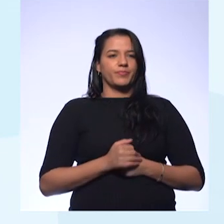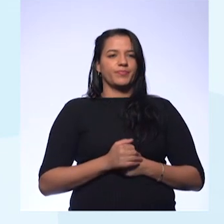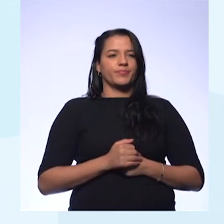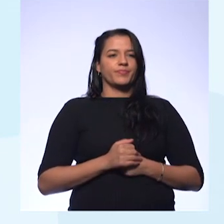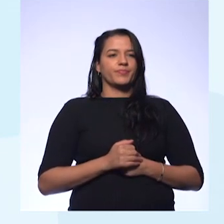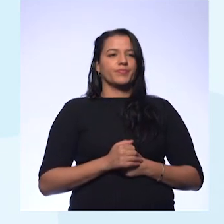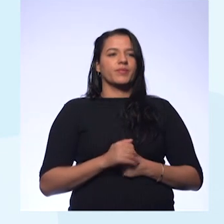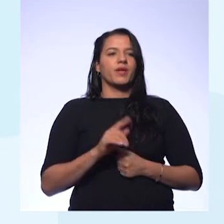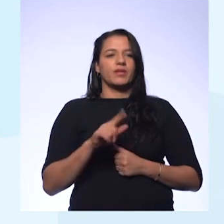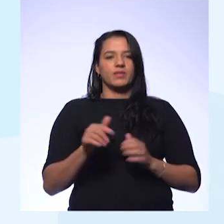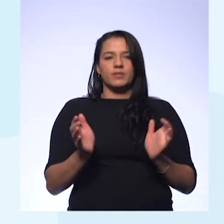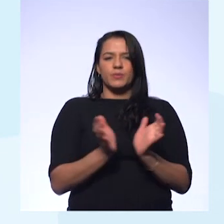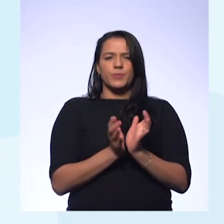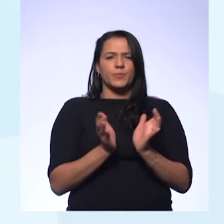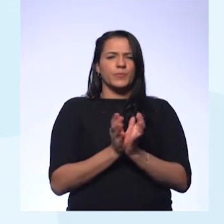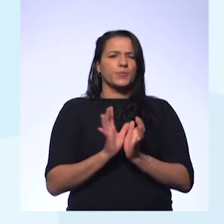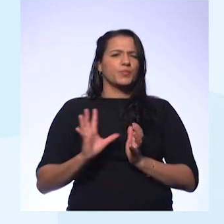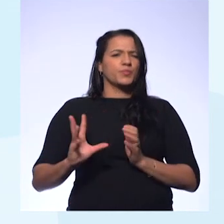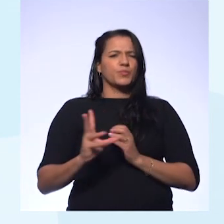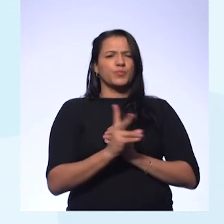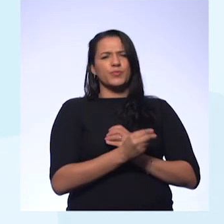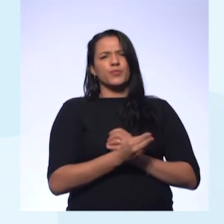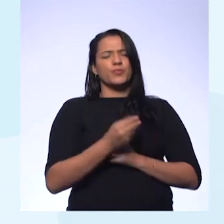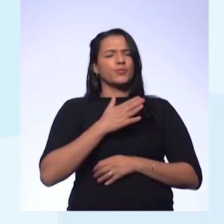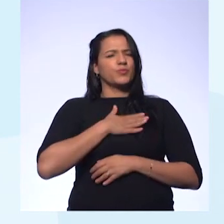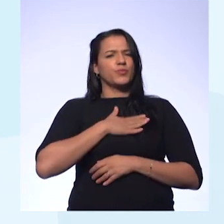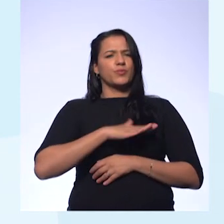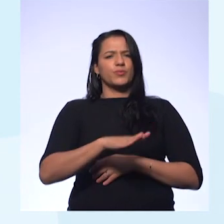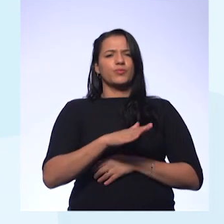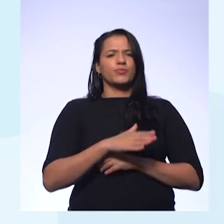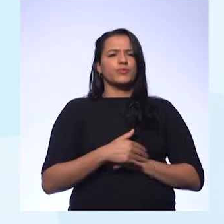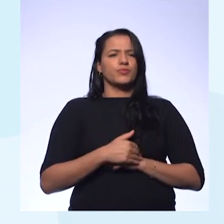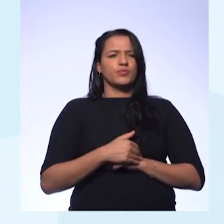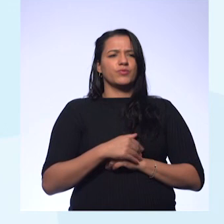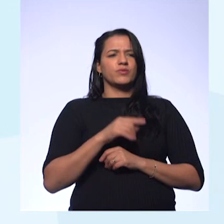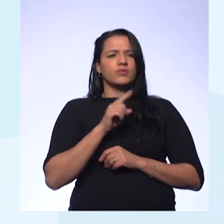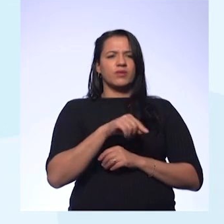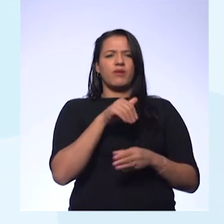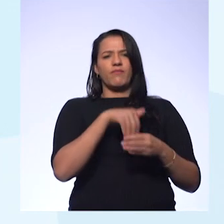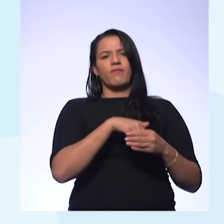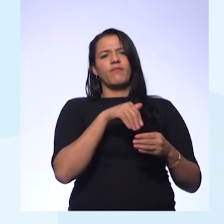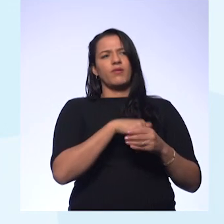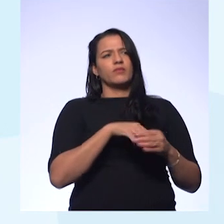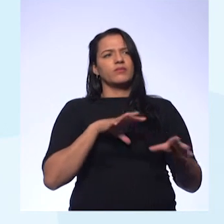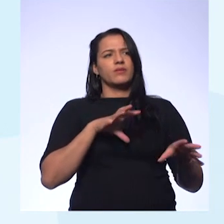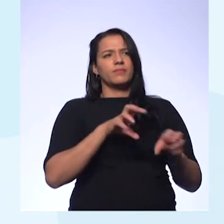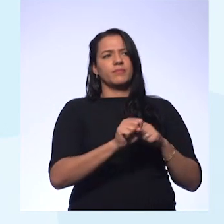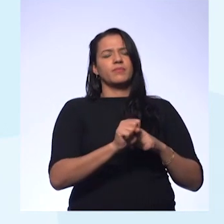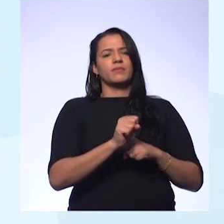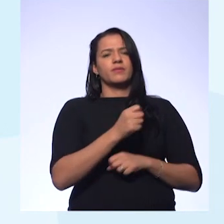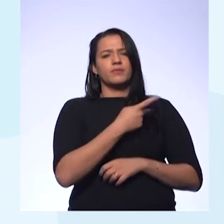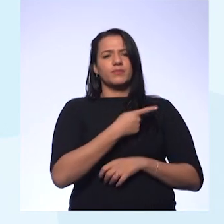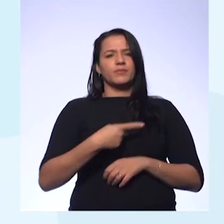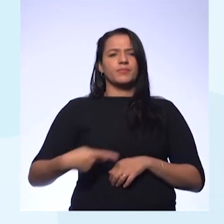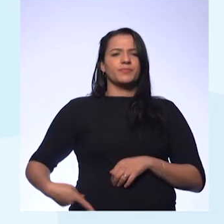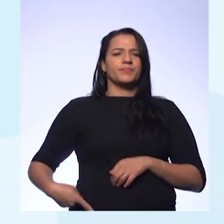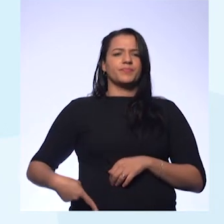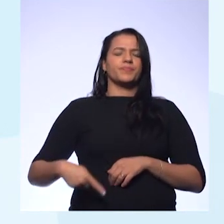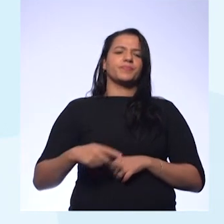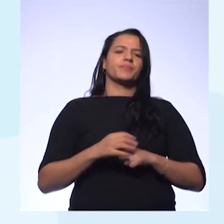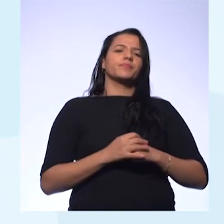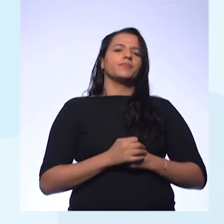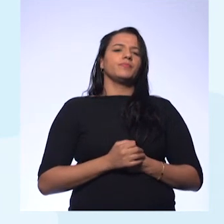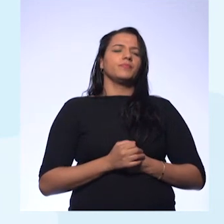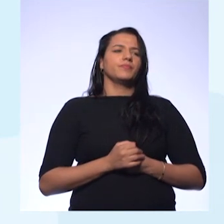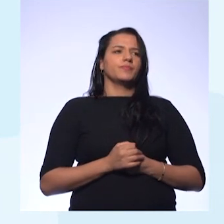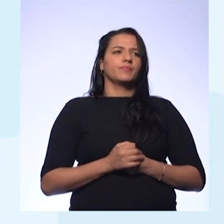Tá? Esses grupos todos, insatisfeitos, inconformados com o resultado das eleições, foram lá e tomaram a cadeira da presidência